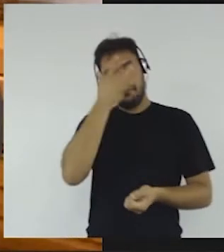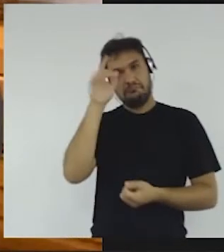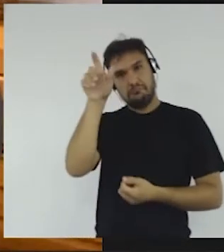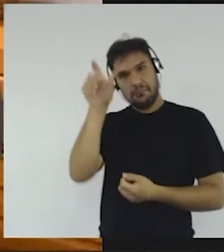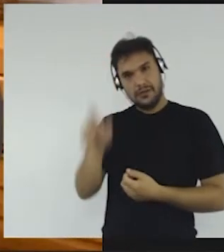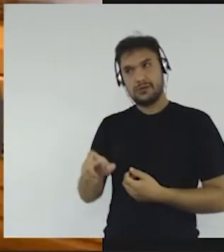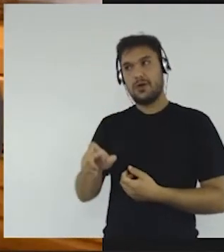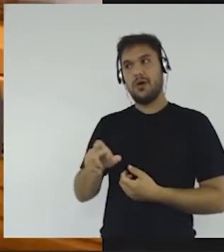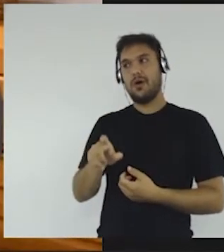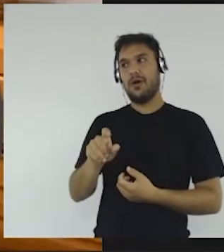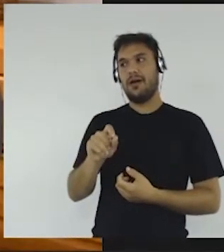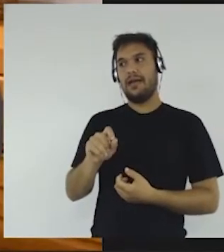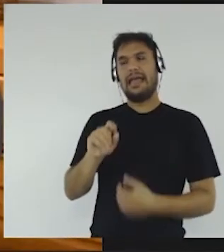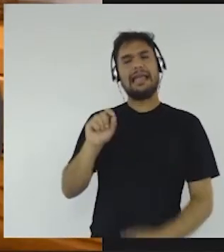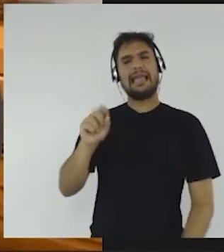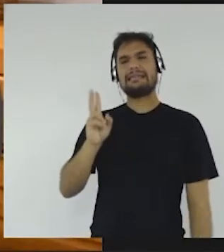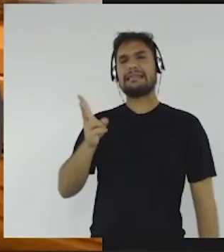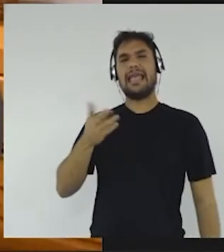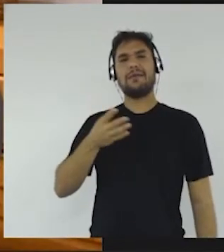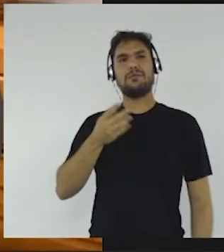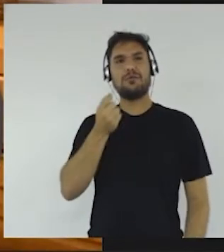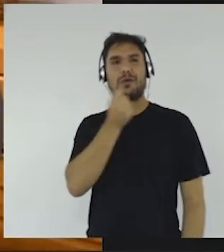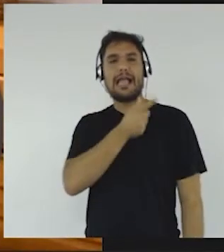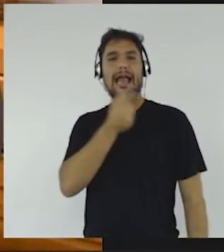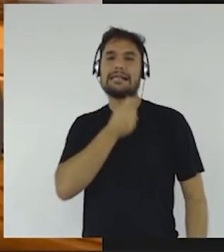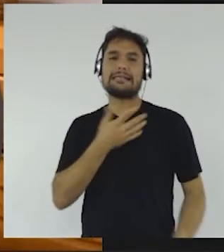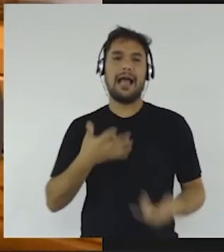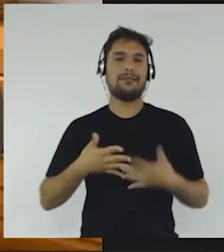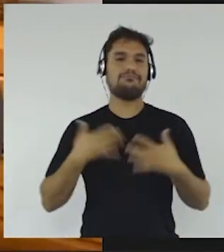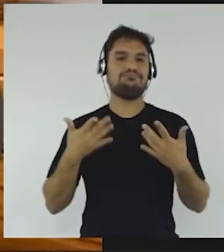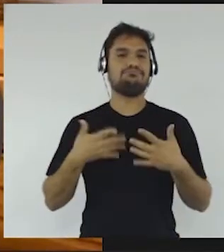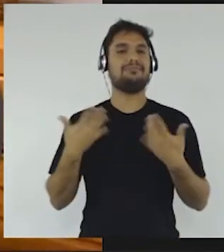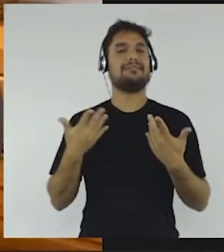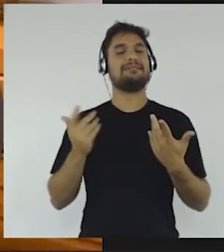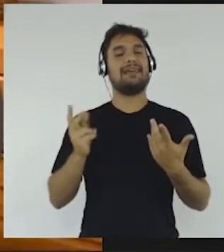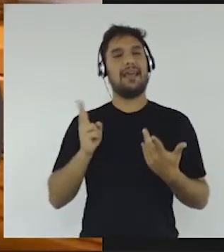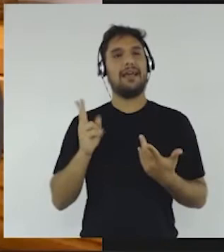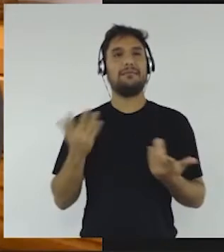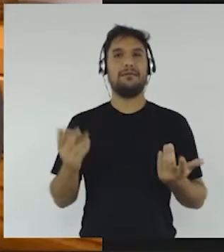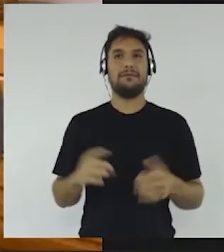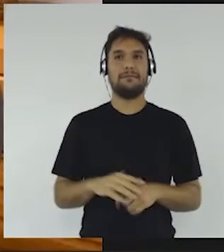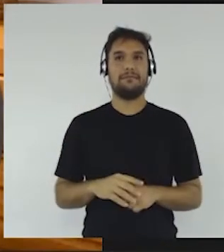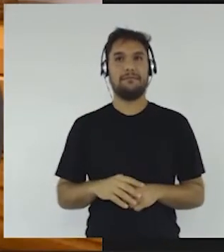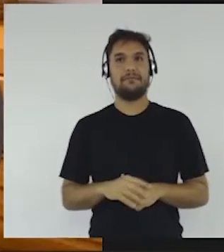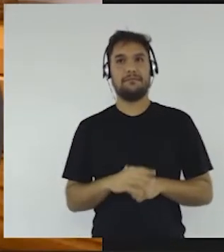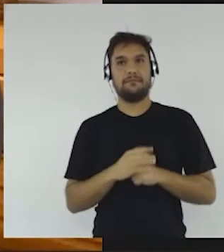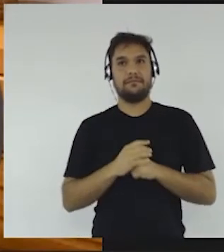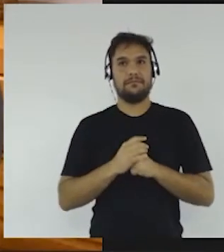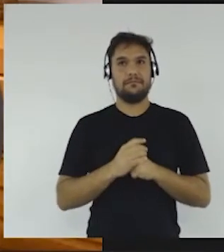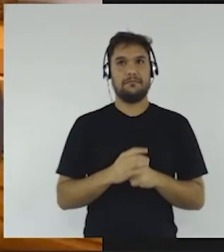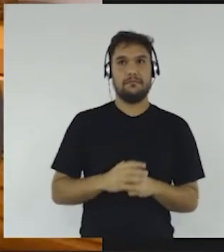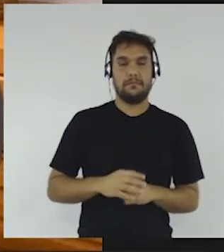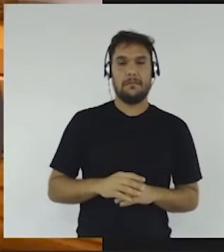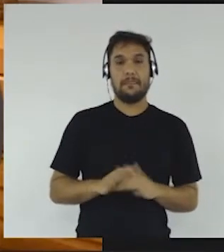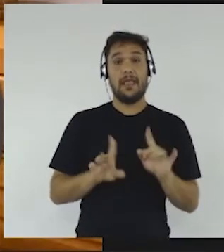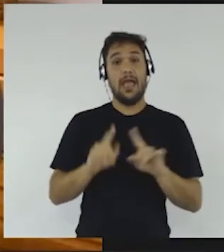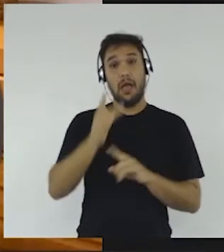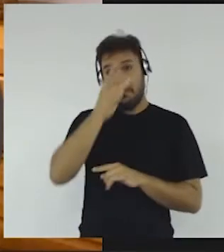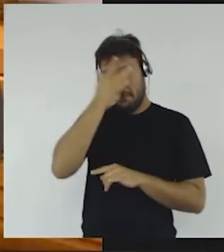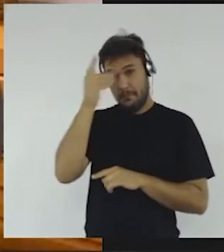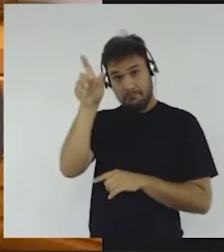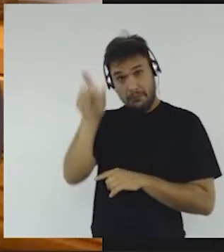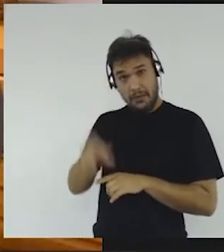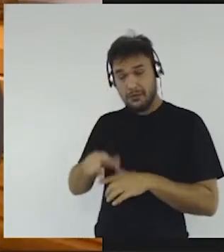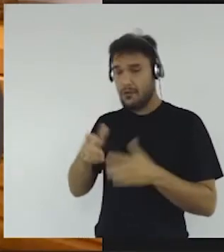Silvio Capanema, que era sempre muito engraçado, muito divertido, muito bem-humorado. Era uma pessoa